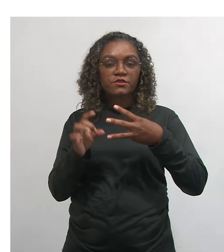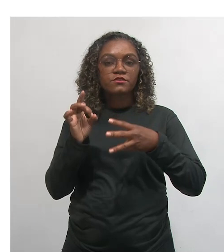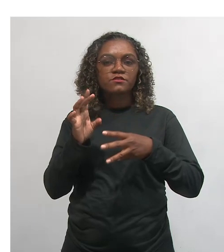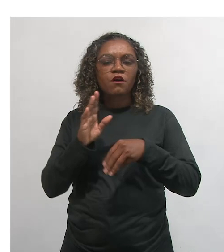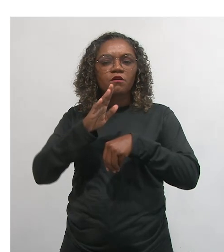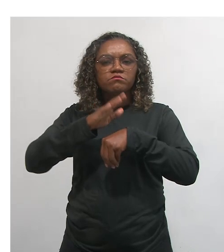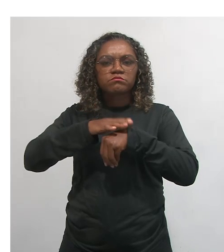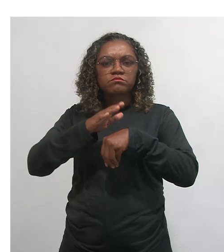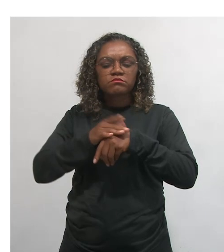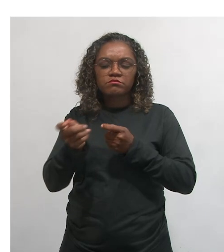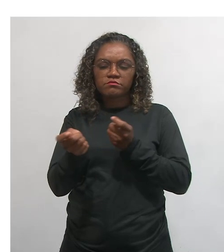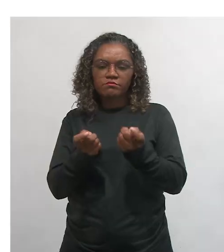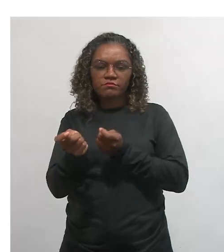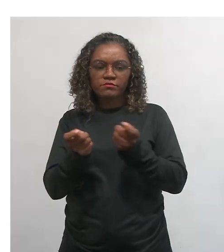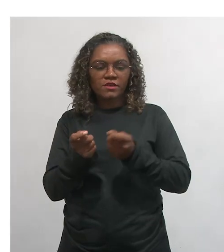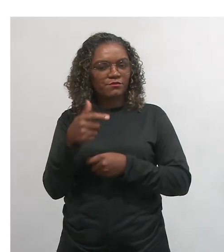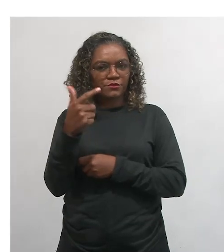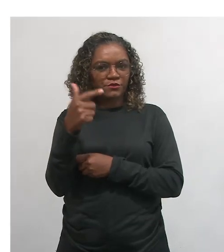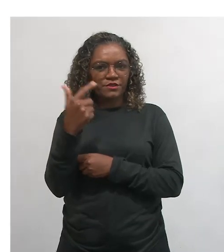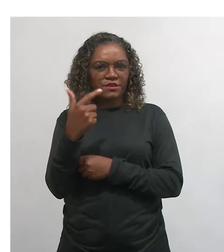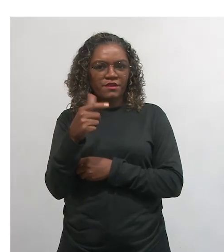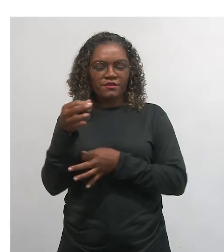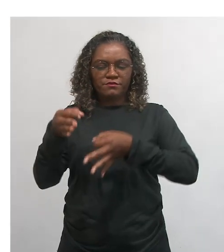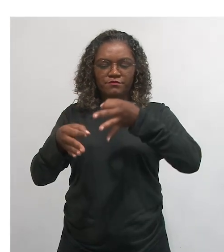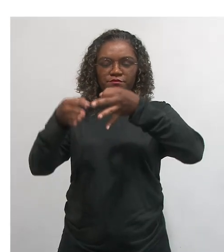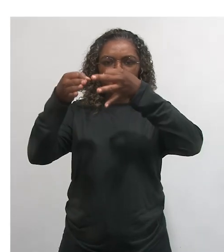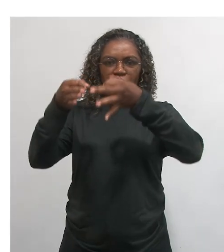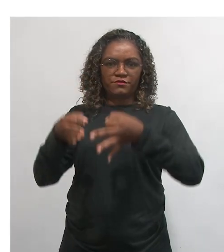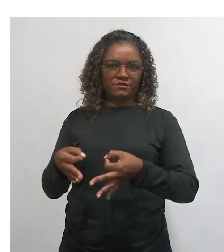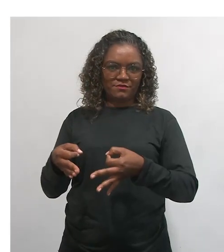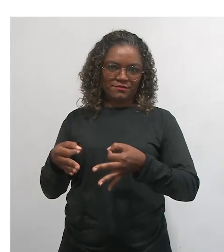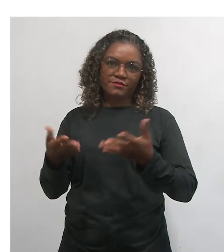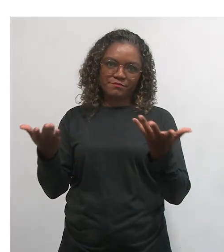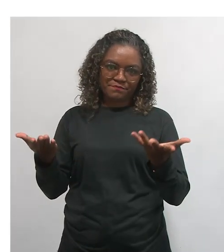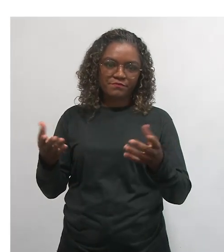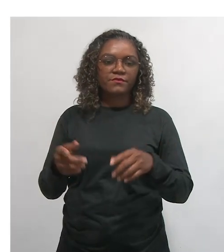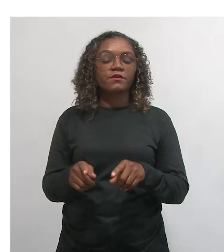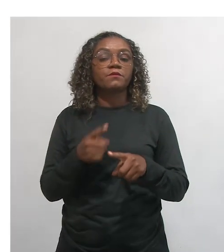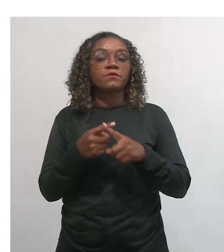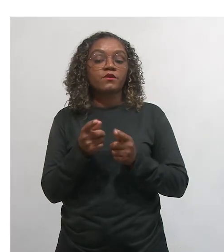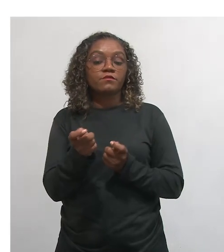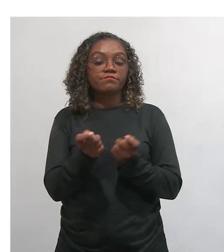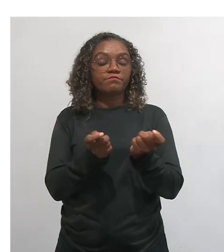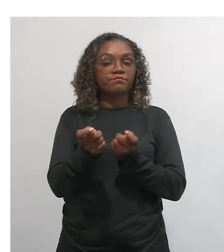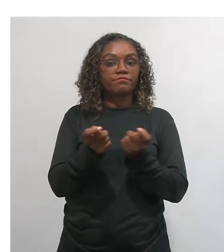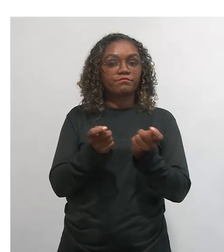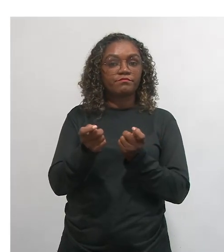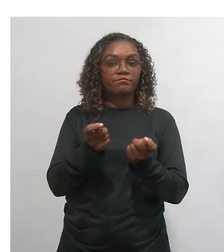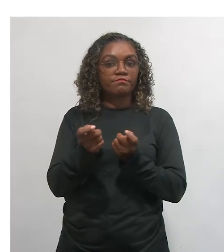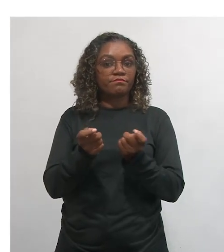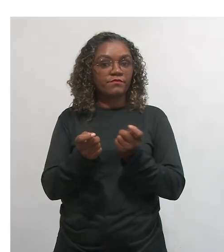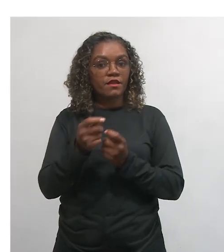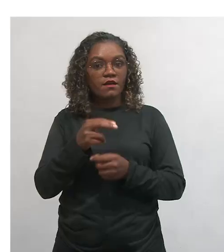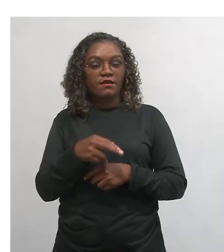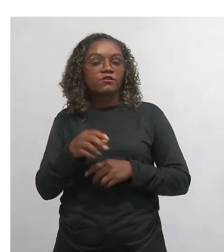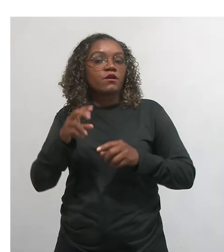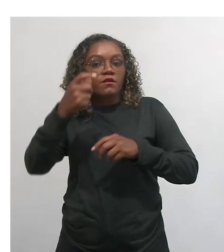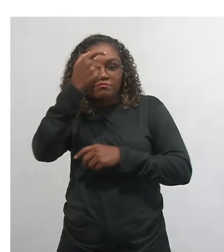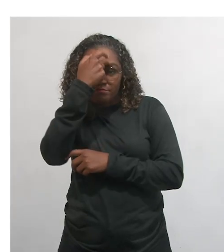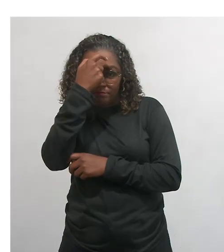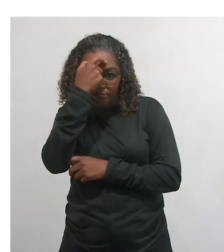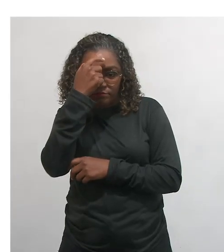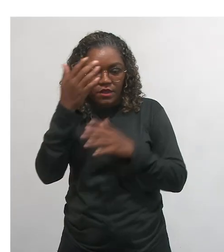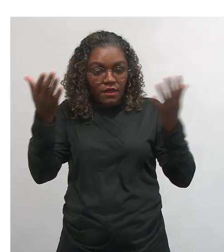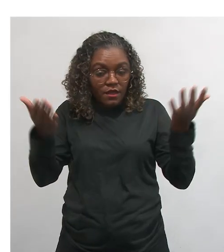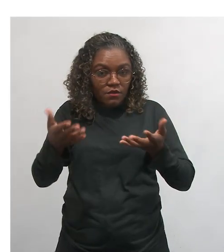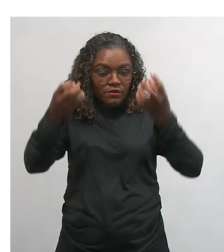dimensões. Só o autogoverno não cria uma sociedade justa. Então há o controle do domínio da razão. Vamos entender esse ponto então aqui.